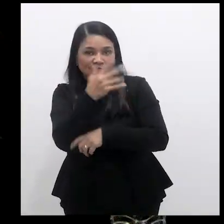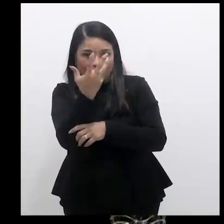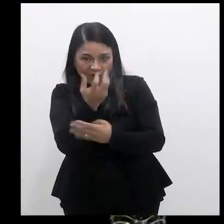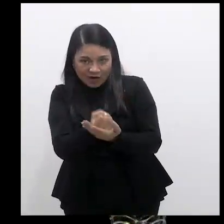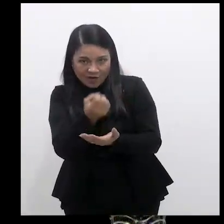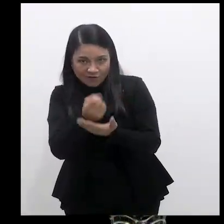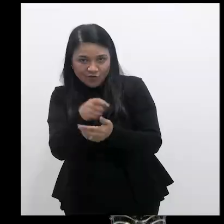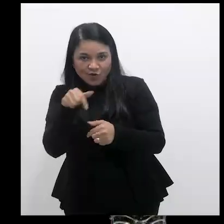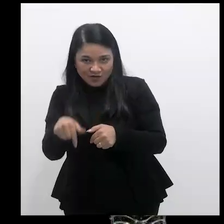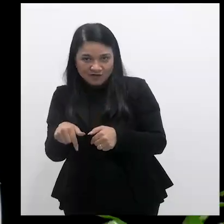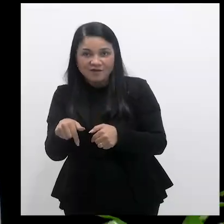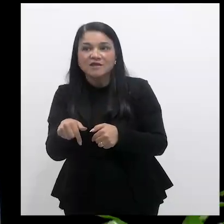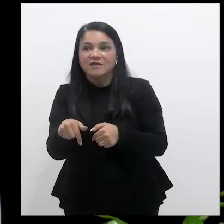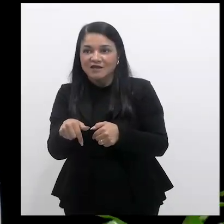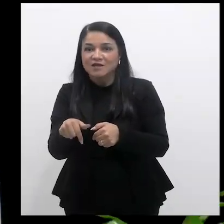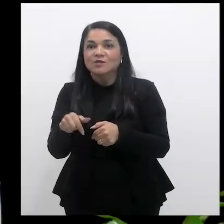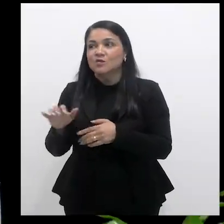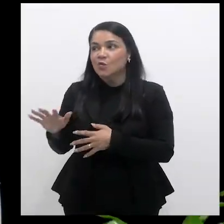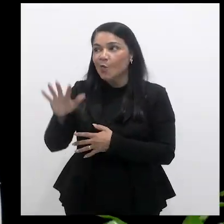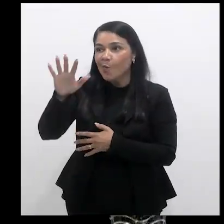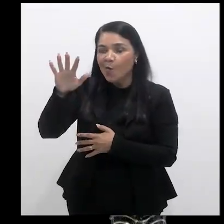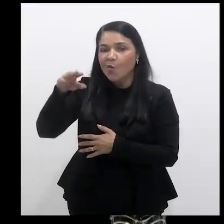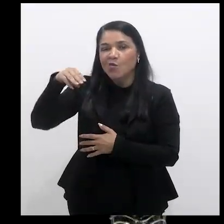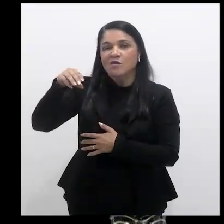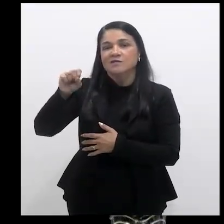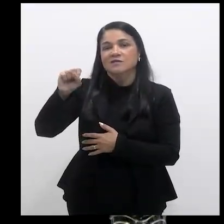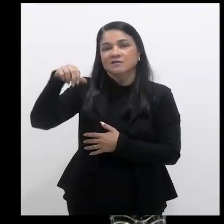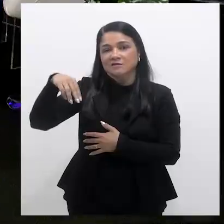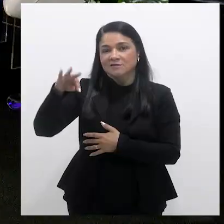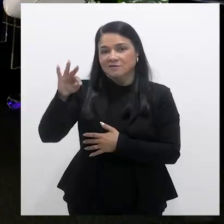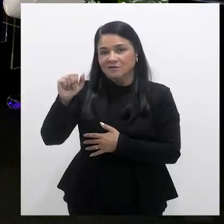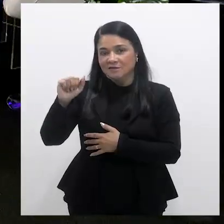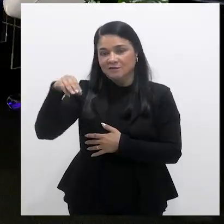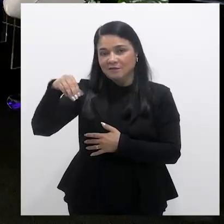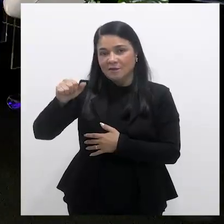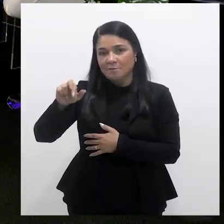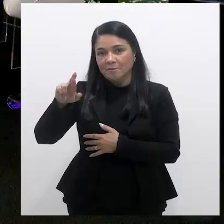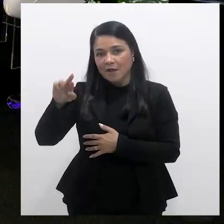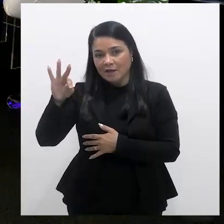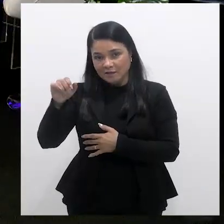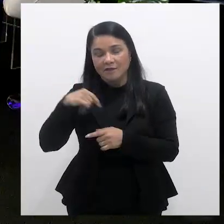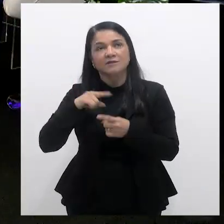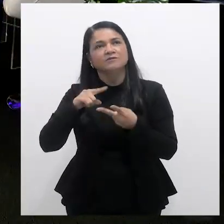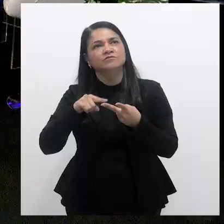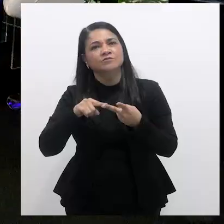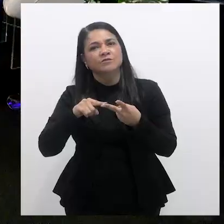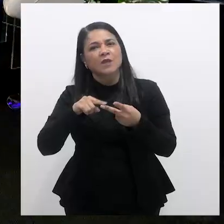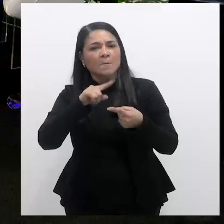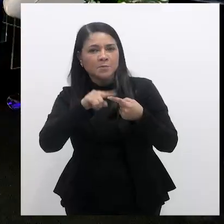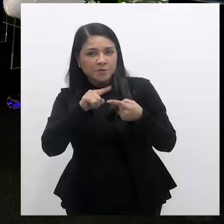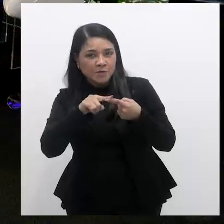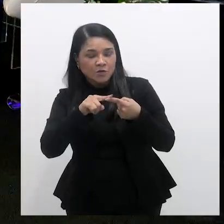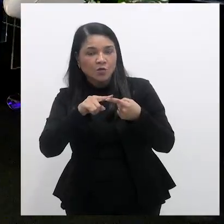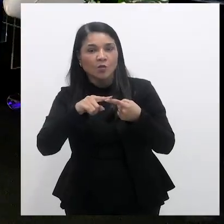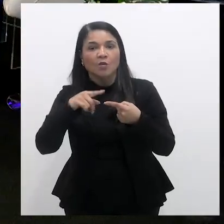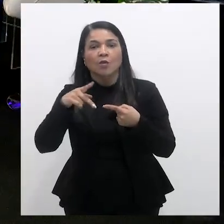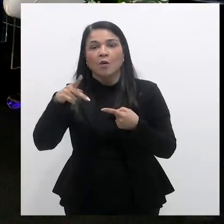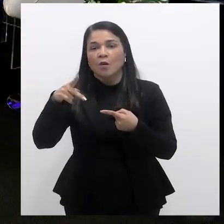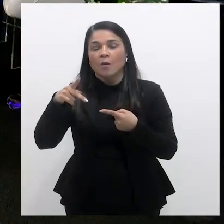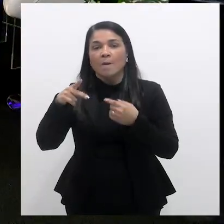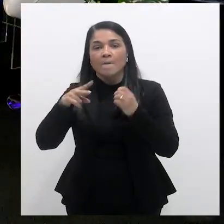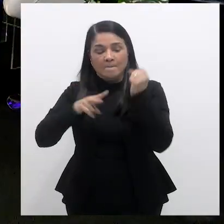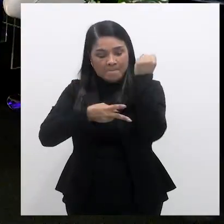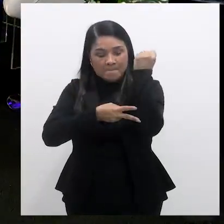Matter About Us, né? E que foi no Rio de Janeiro, que foi também no Rio de Janeiro, Foi no Santa Marta, se não me engano, eles fizeram no Pelourinho. Não foi no Santa Marta?